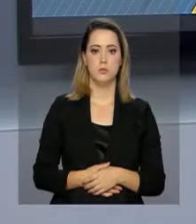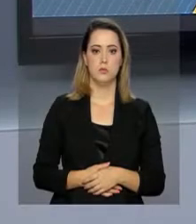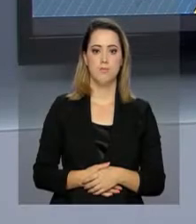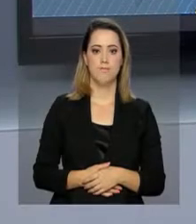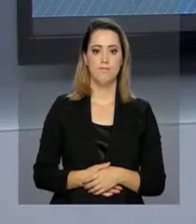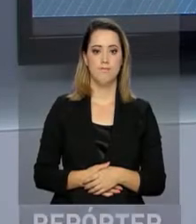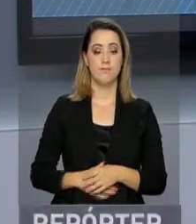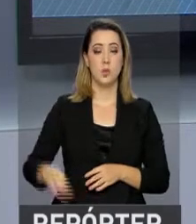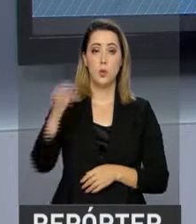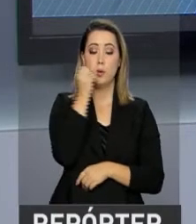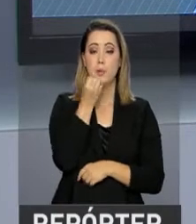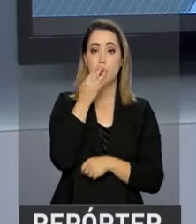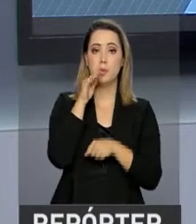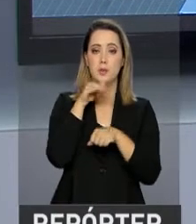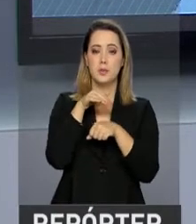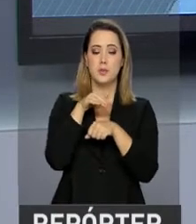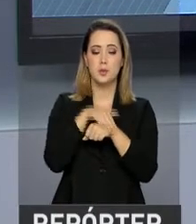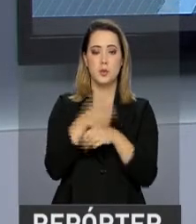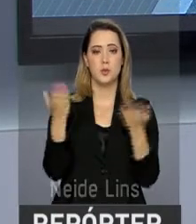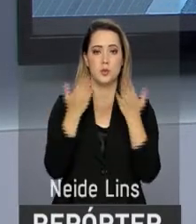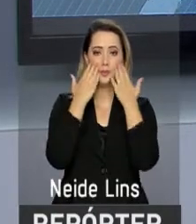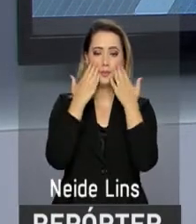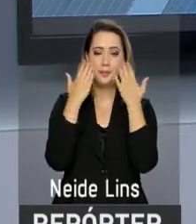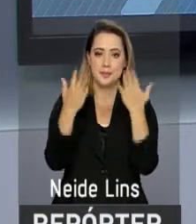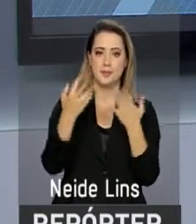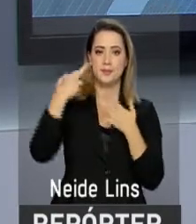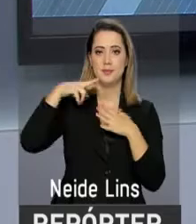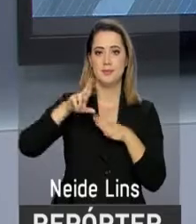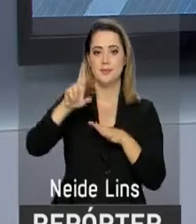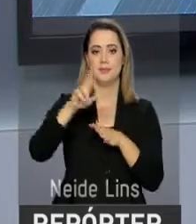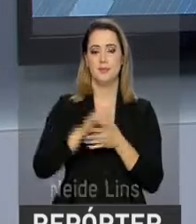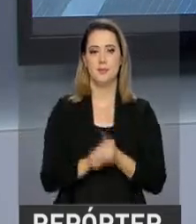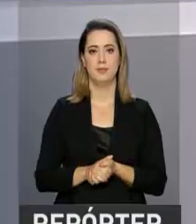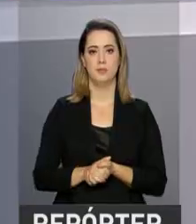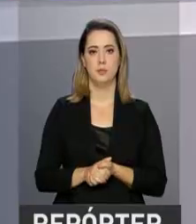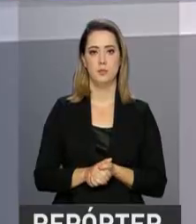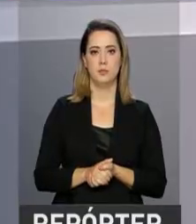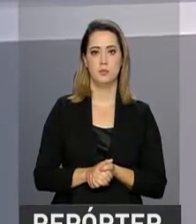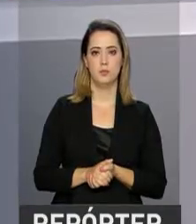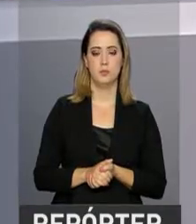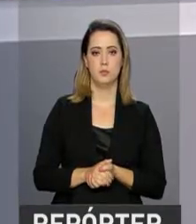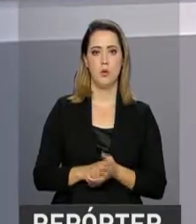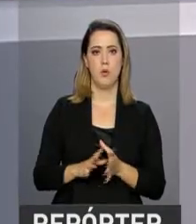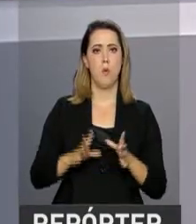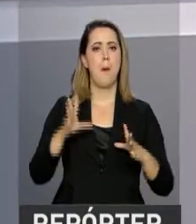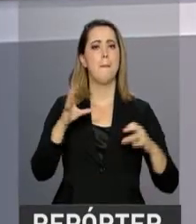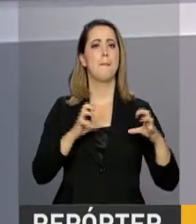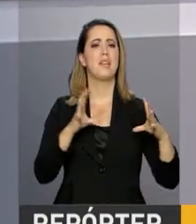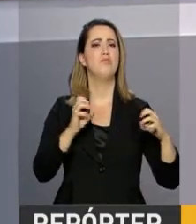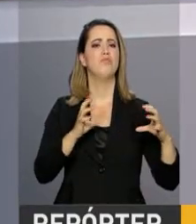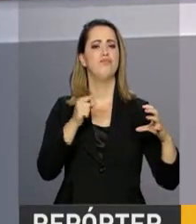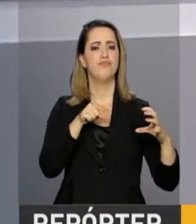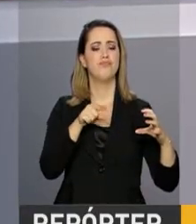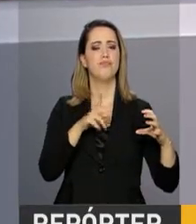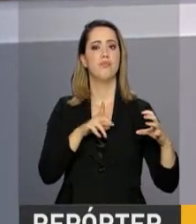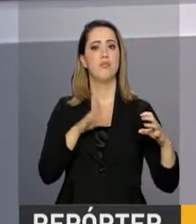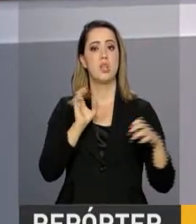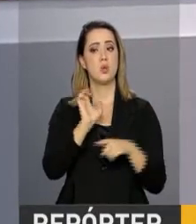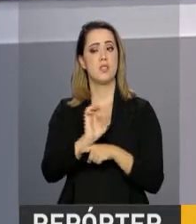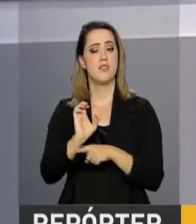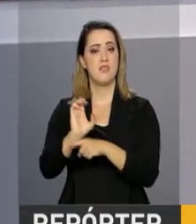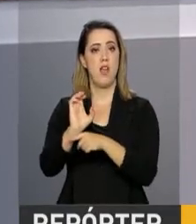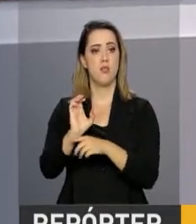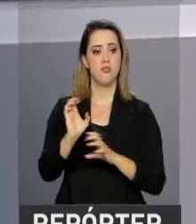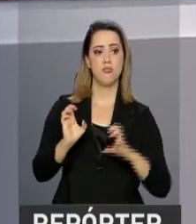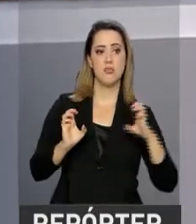olá boa noite no ar mais uma edição do repórter nbr uma briga entre estados na qual as empresas